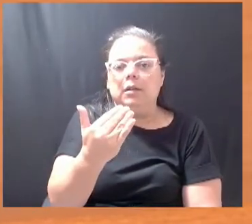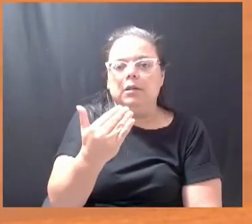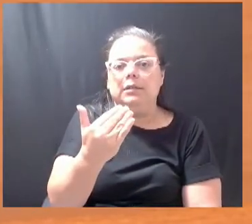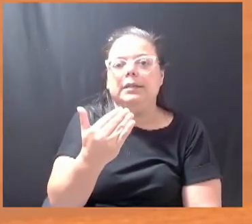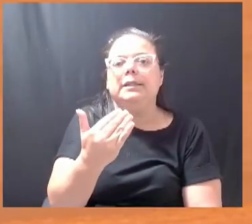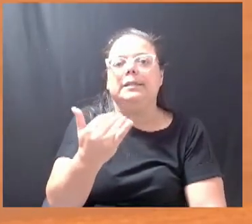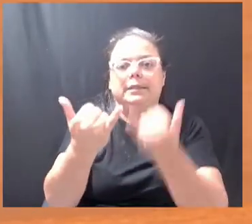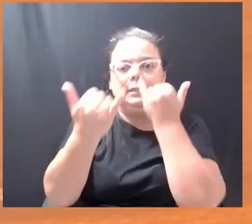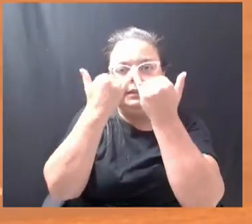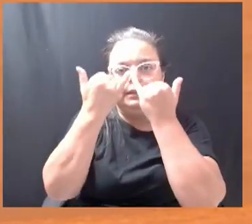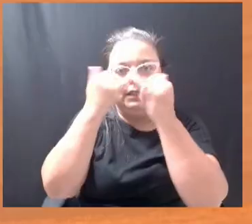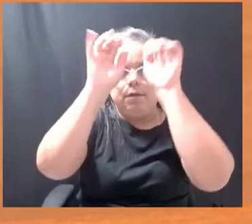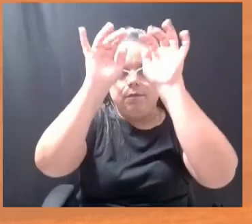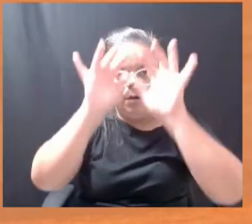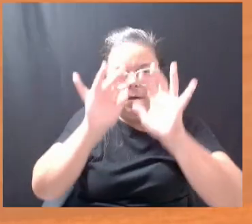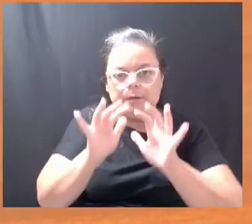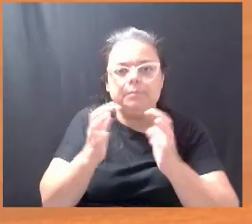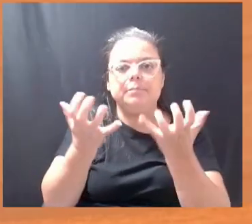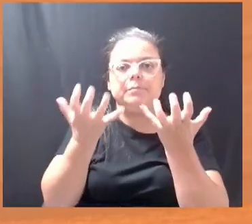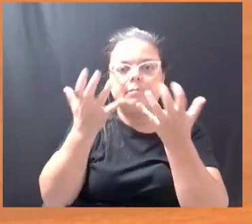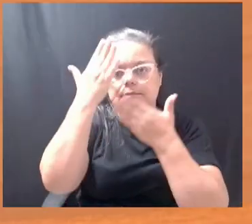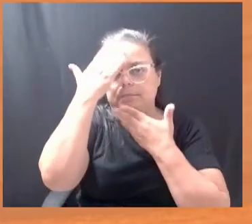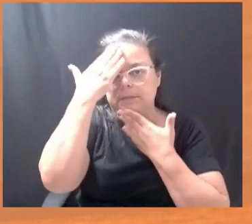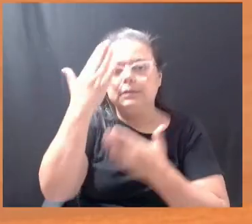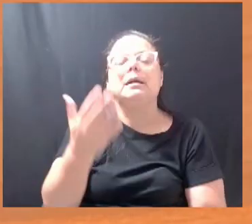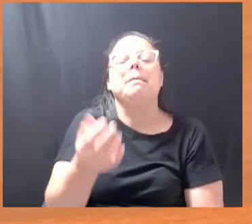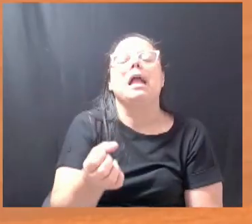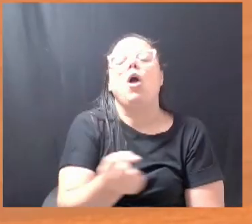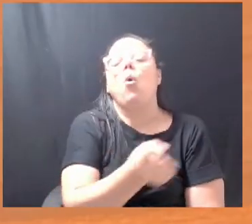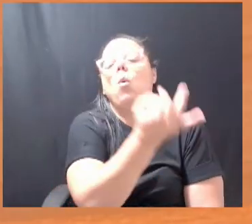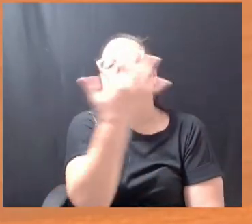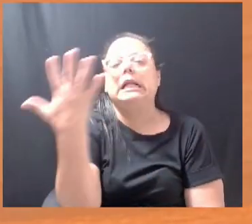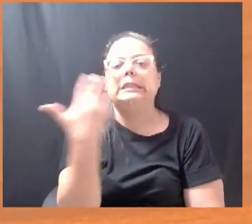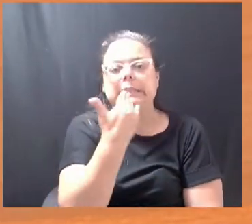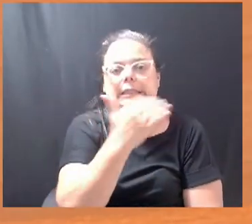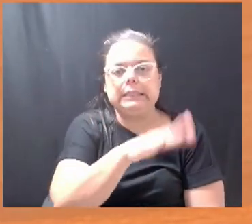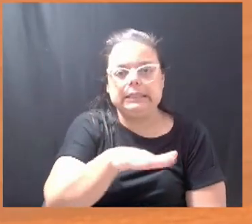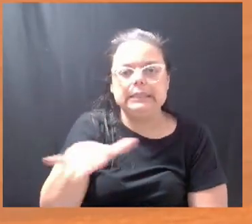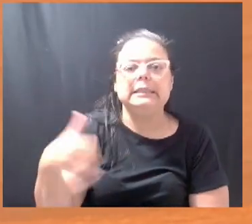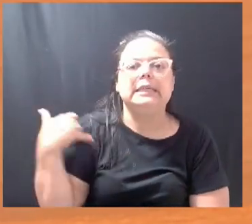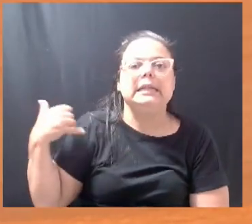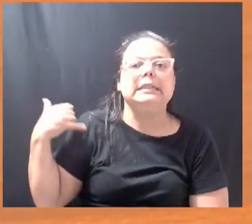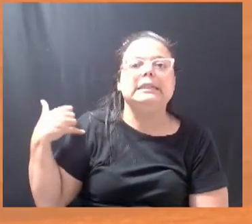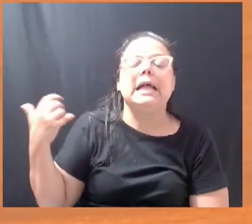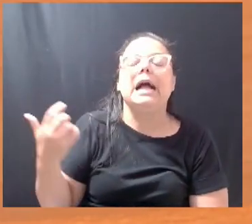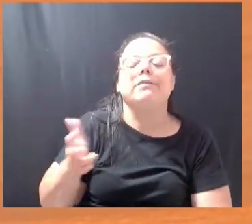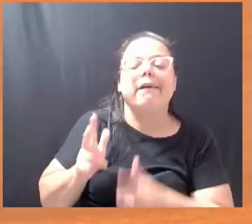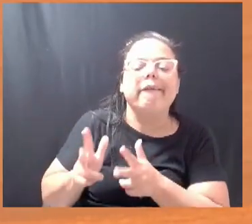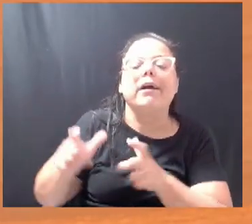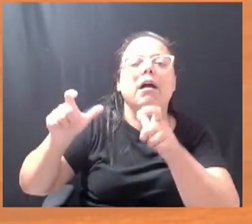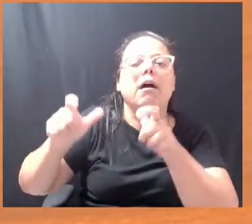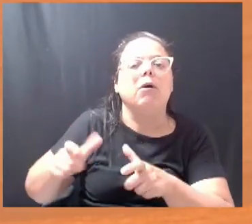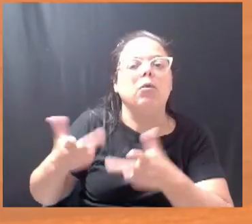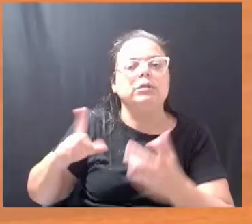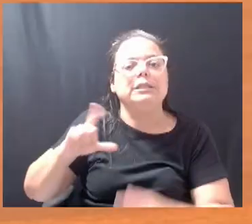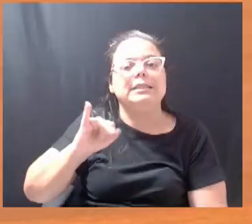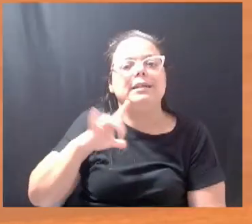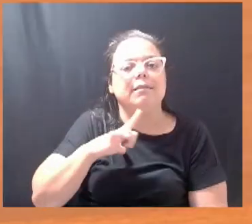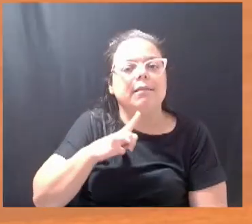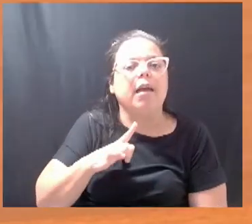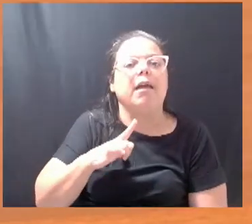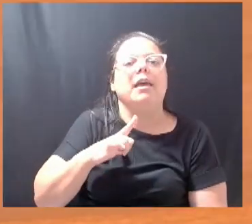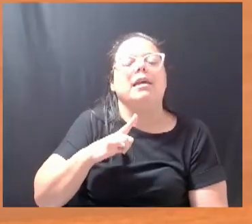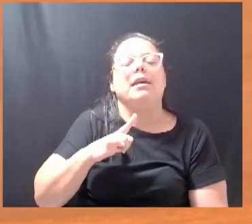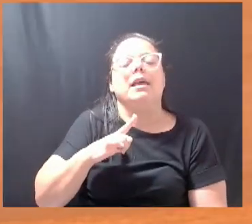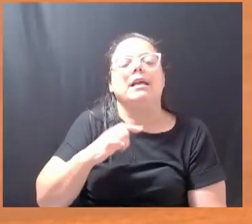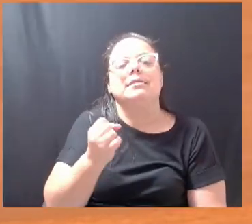seja, quantas crianças, né, de que idade, que gaguejam, onde que estão, se tem, né, esses dados,